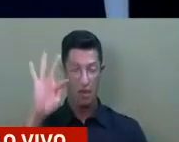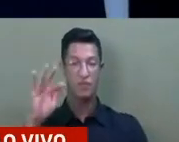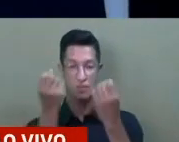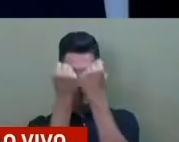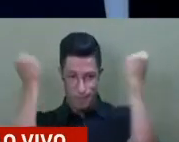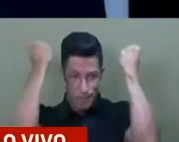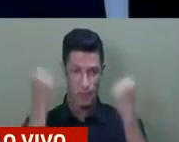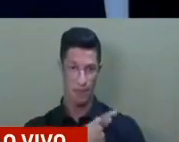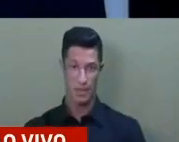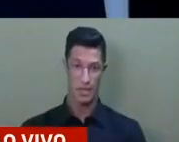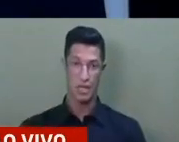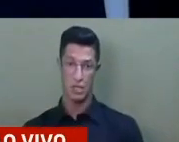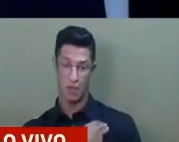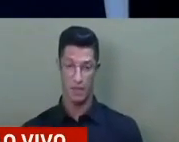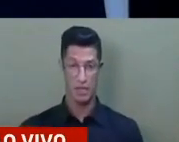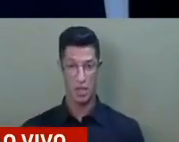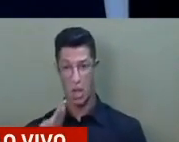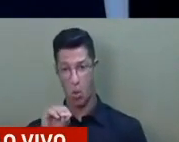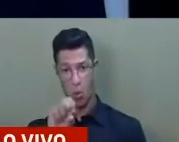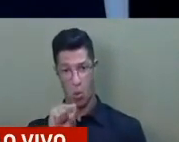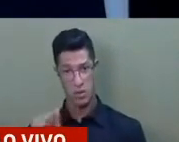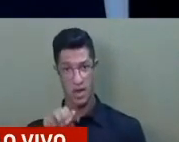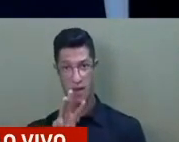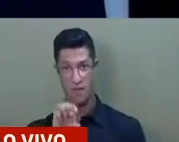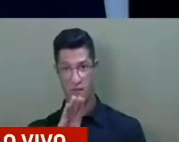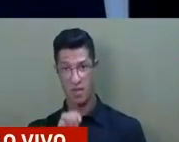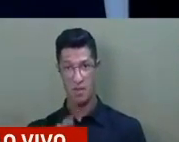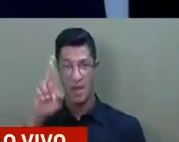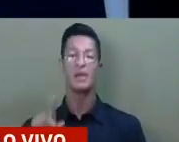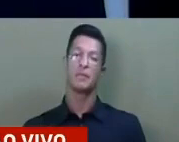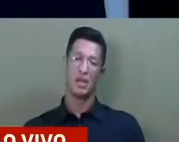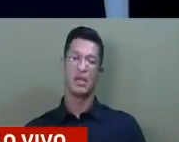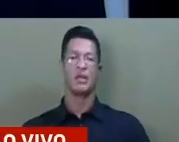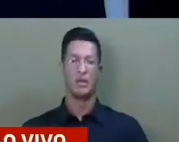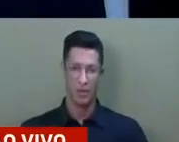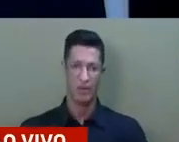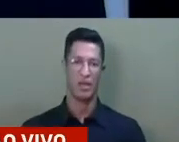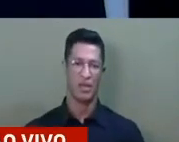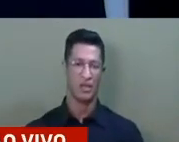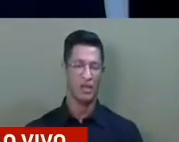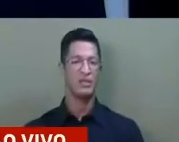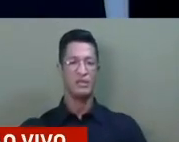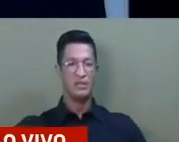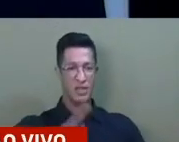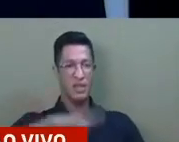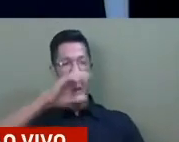de benefício da população em geral, independente de quem votou nesse novo governo ou